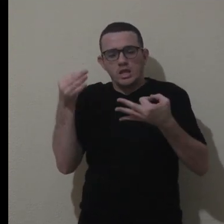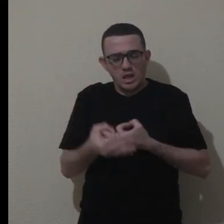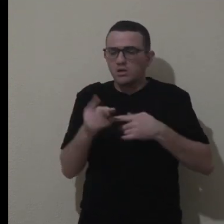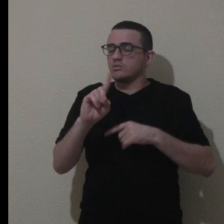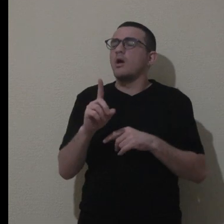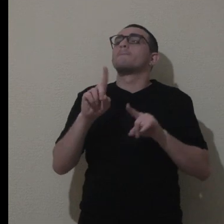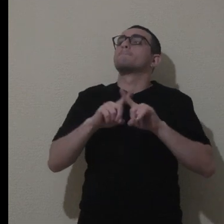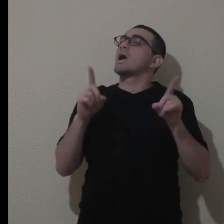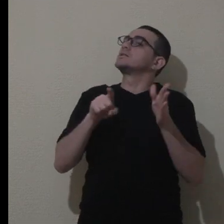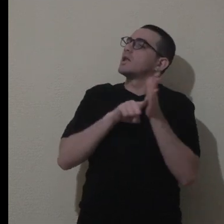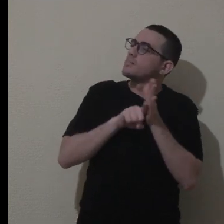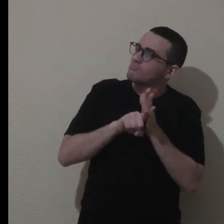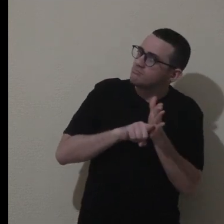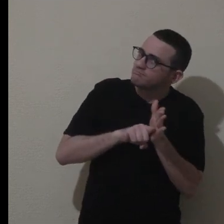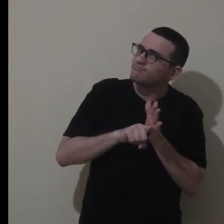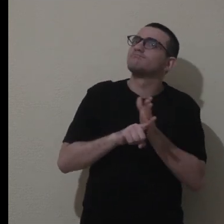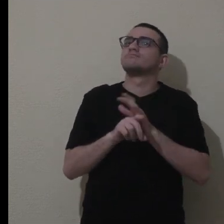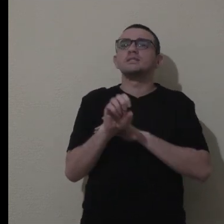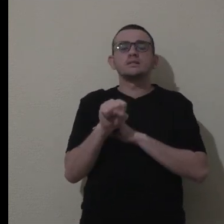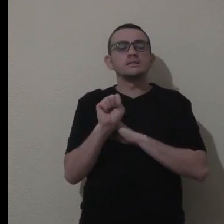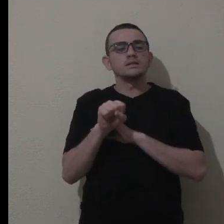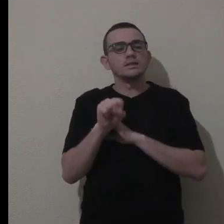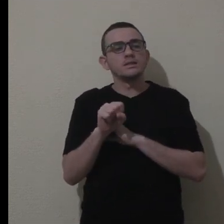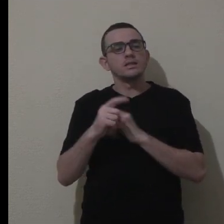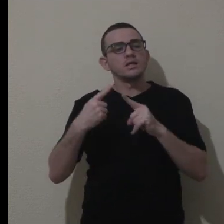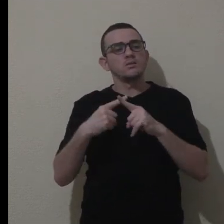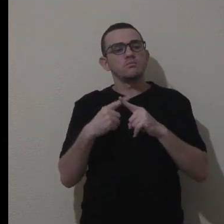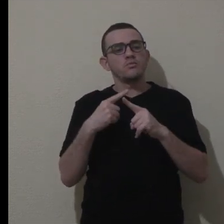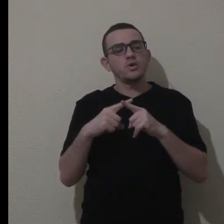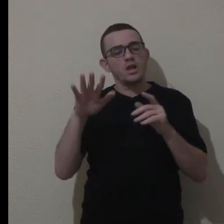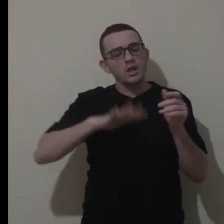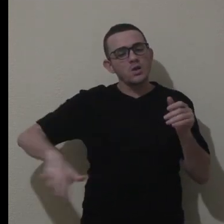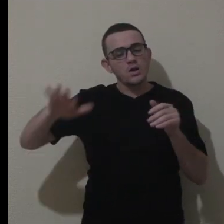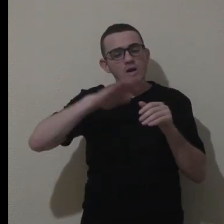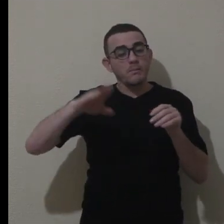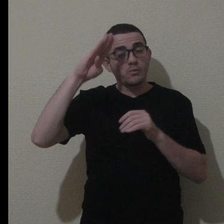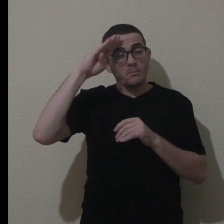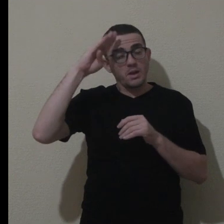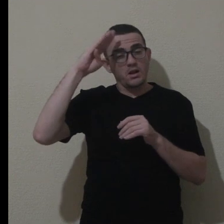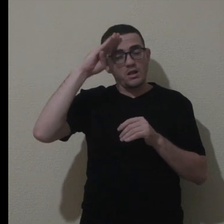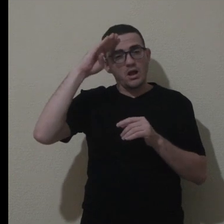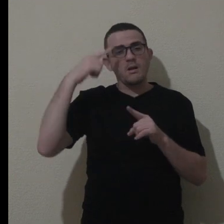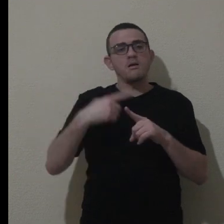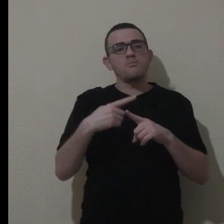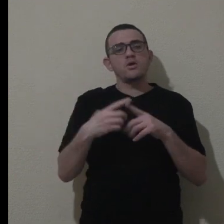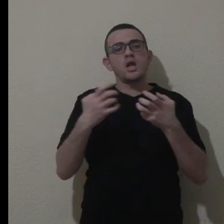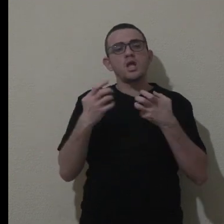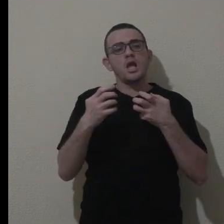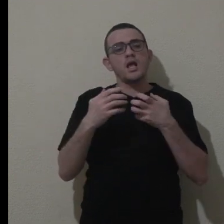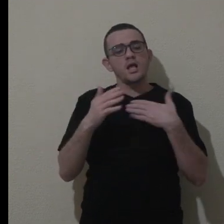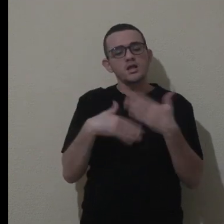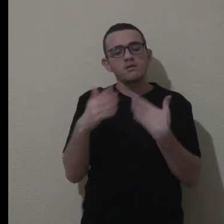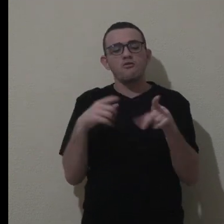né? Mas tem muita pesquisa feita, sobretudo, né, a gente sabe, no campo militar, porque eles